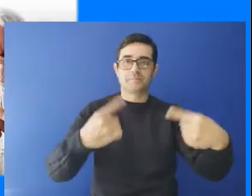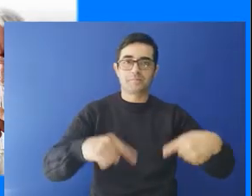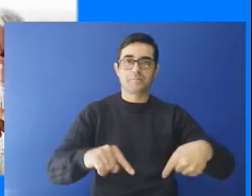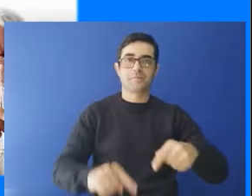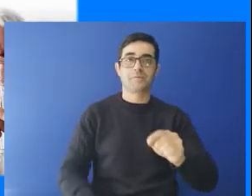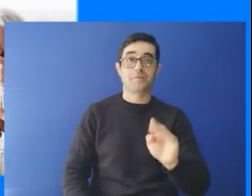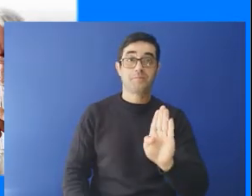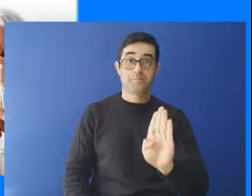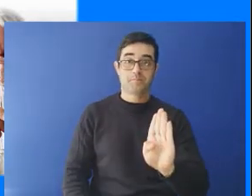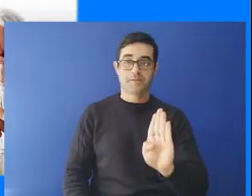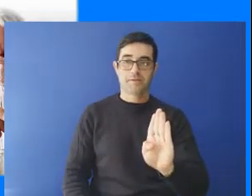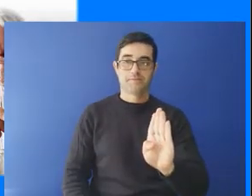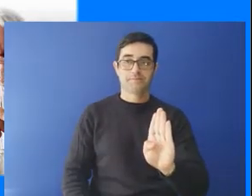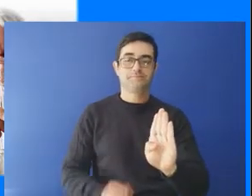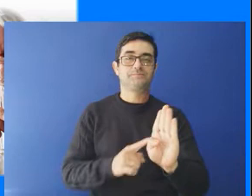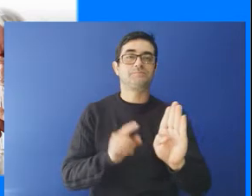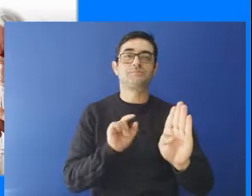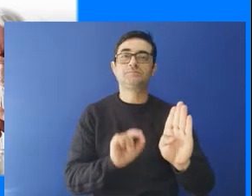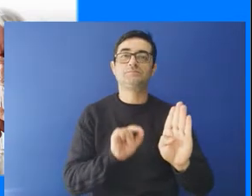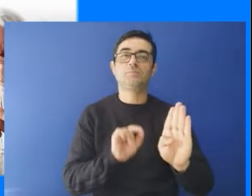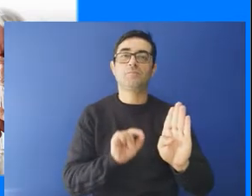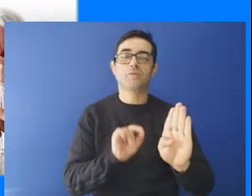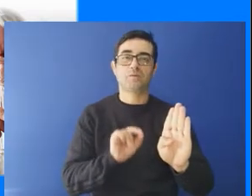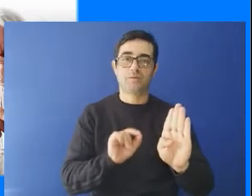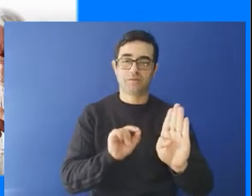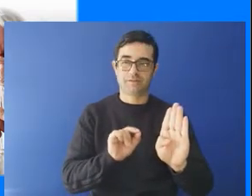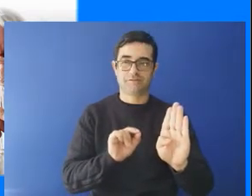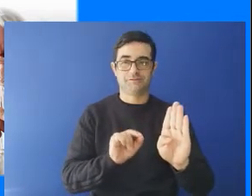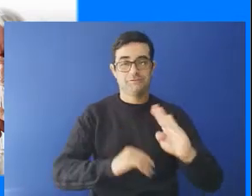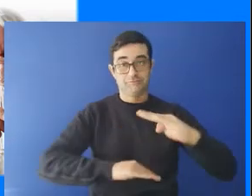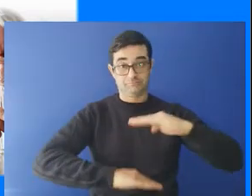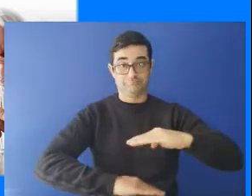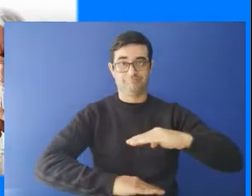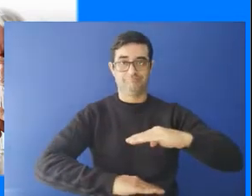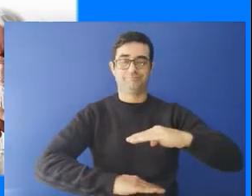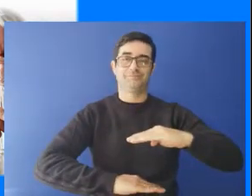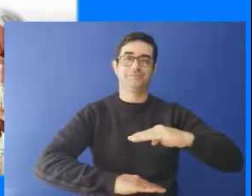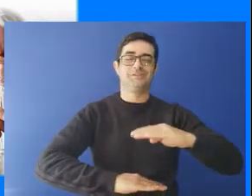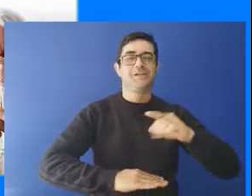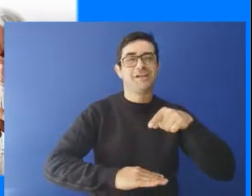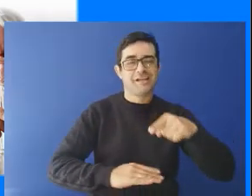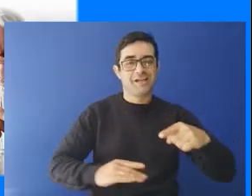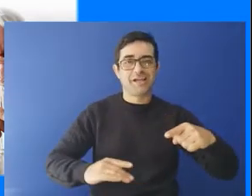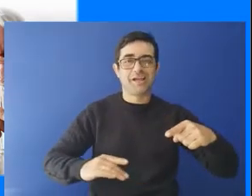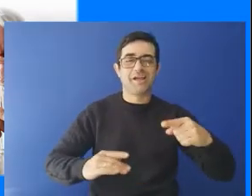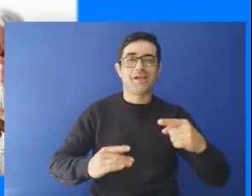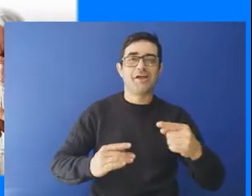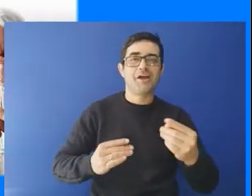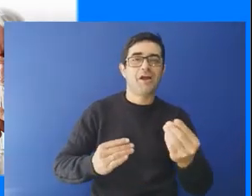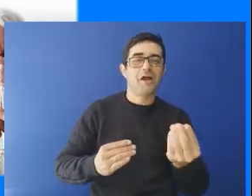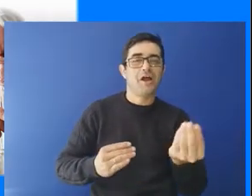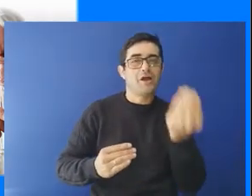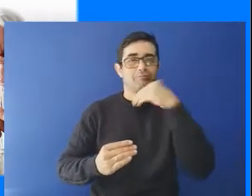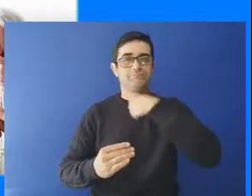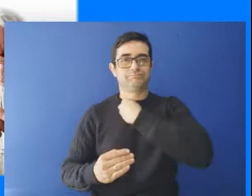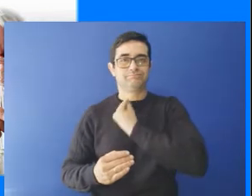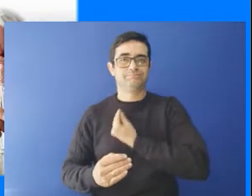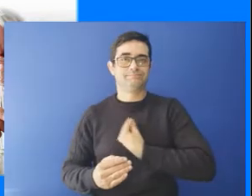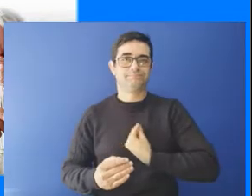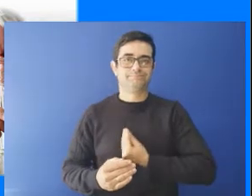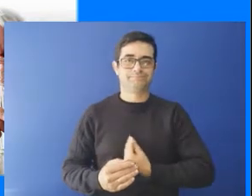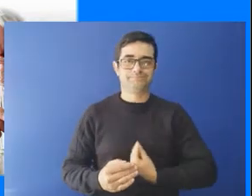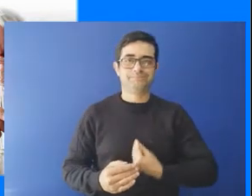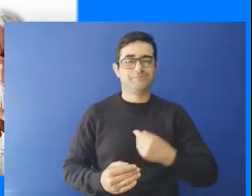já temos um solo mais pobre do ponto de vista dos nutrientes, com menos matéria